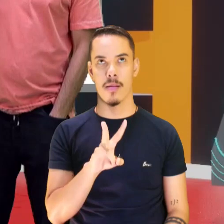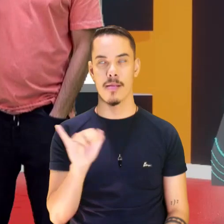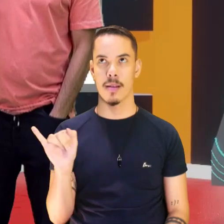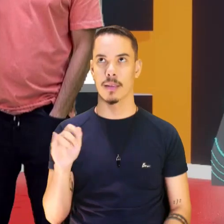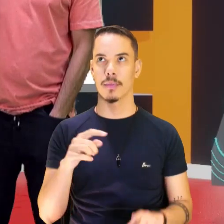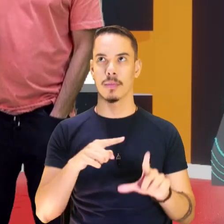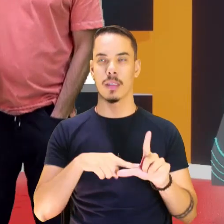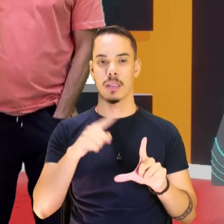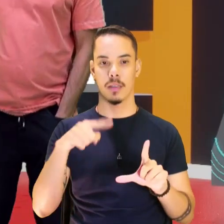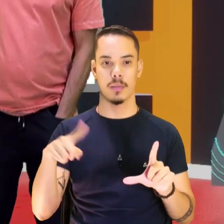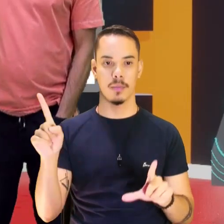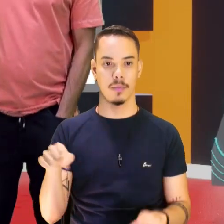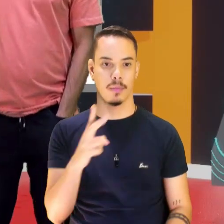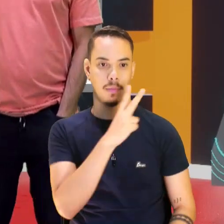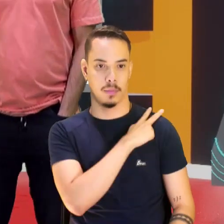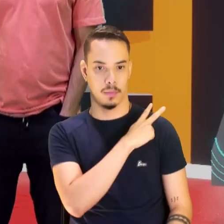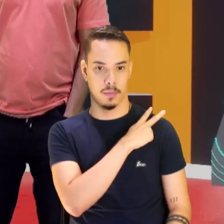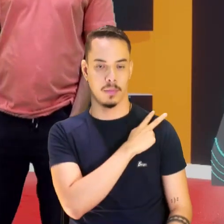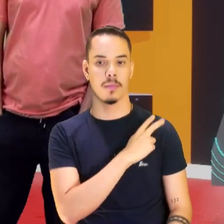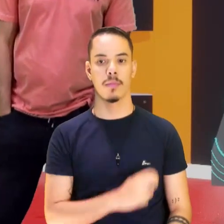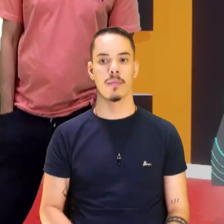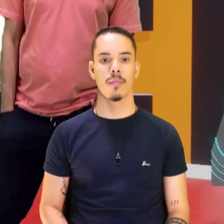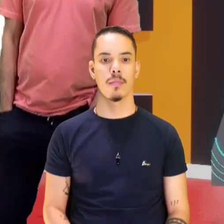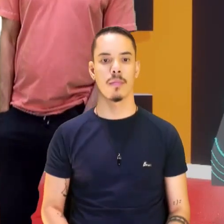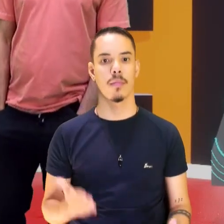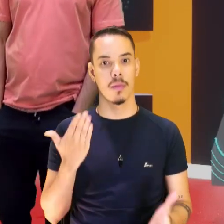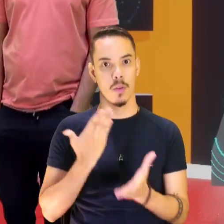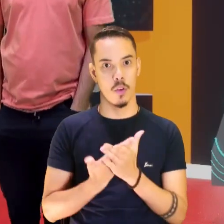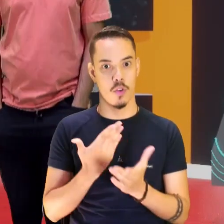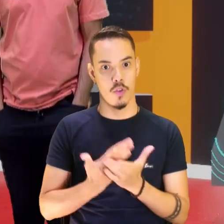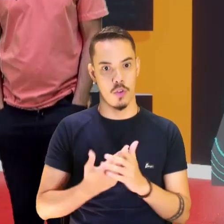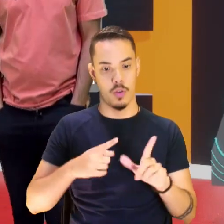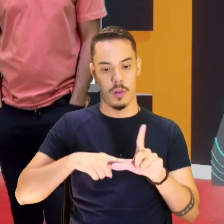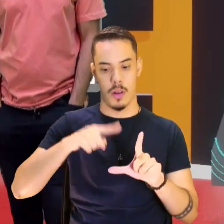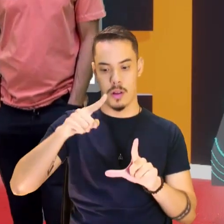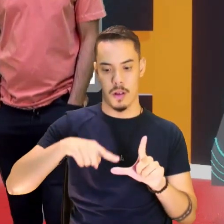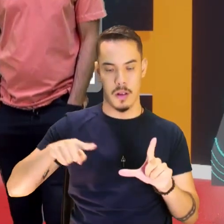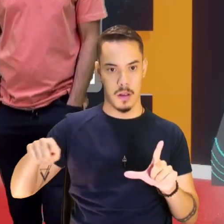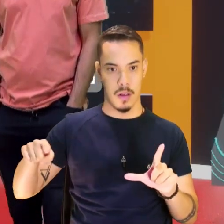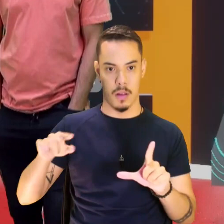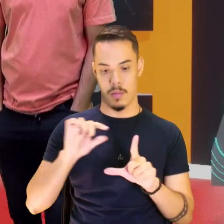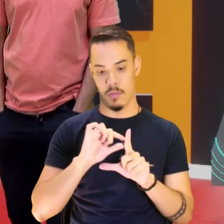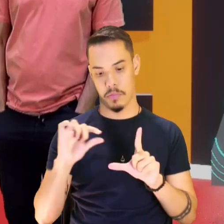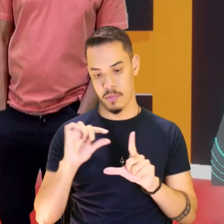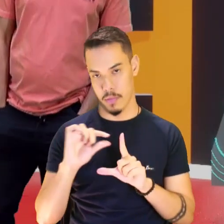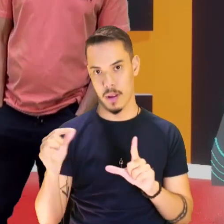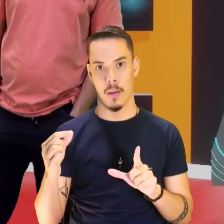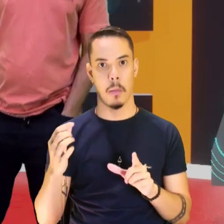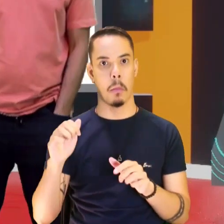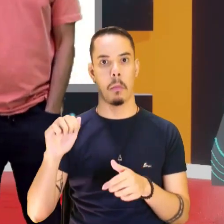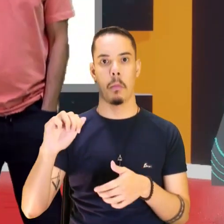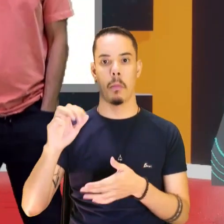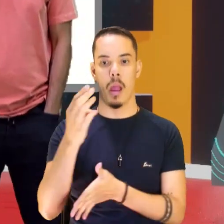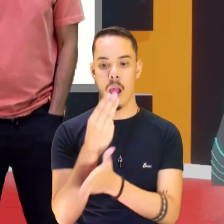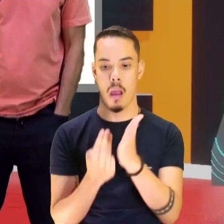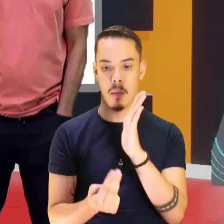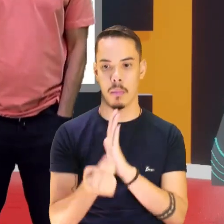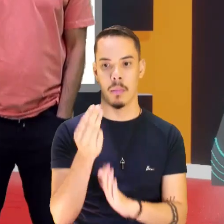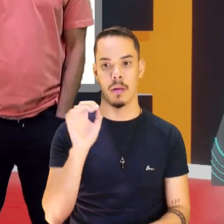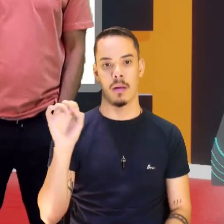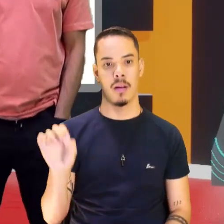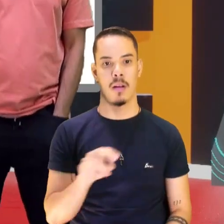A escala, acho que é. O estudo da escala, né? Seja ela no mapa, seja ela para fazer uma